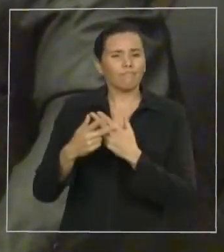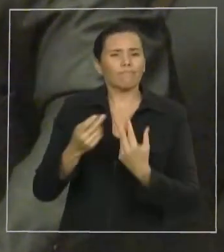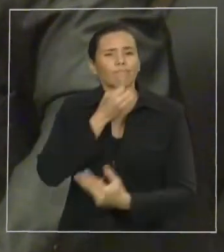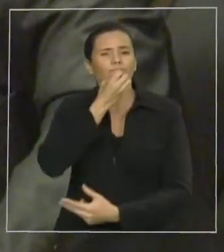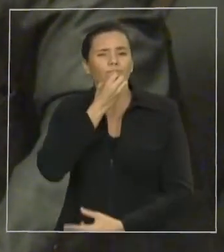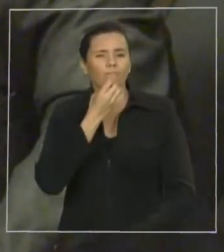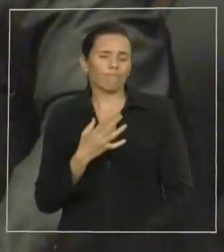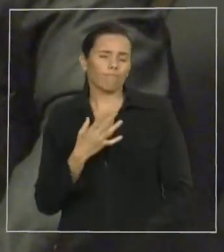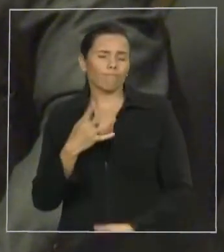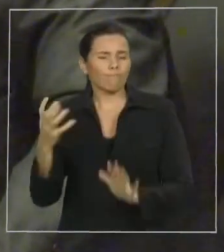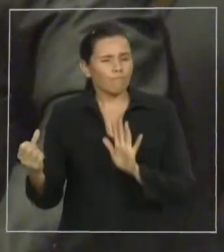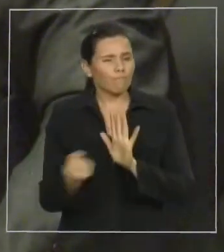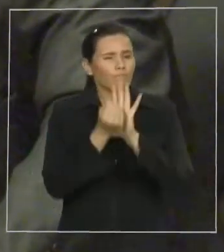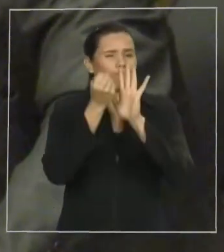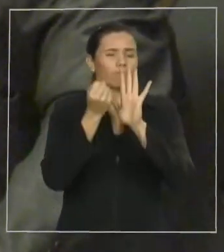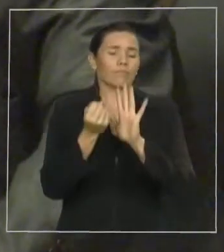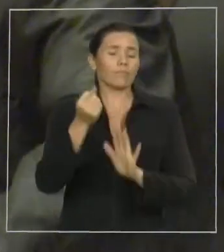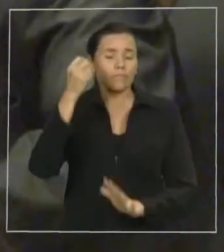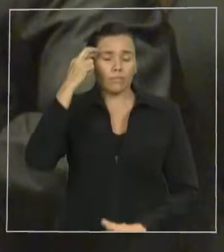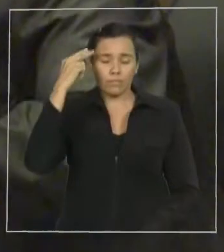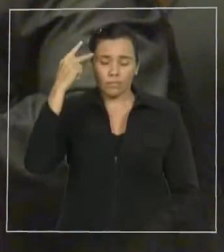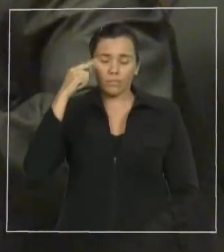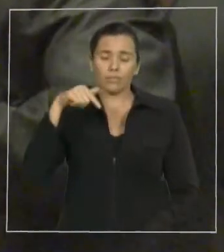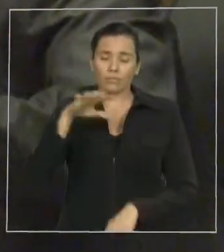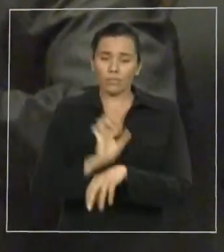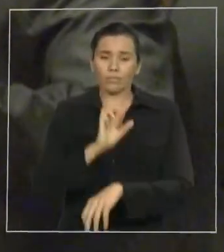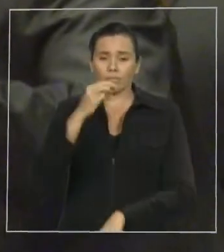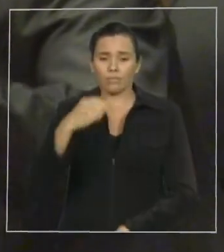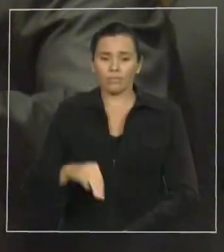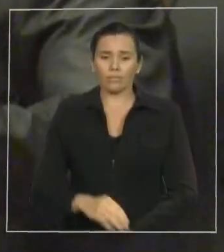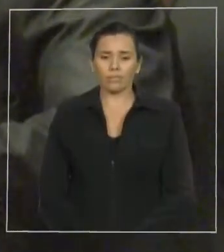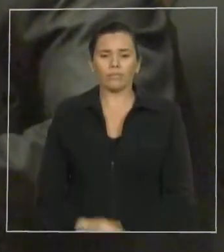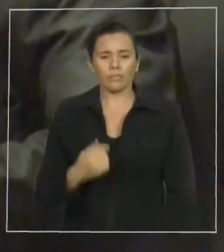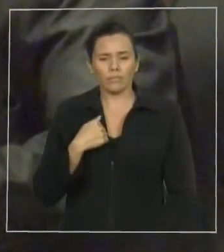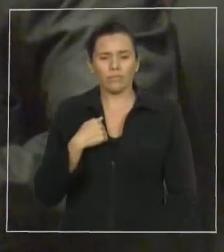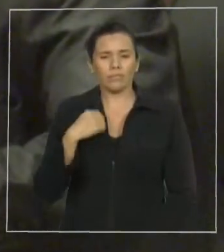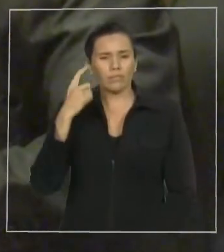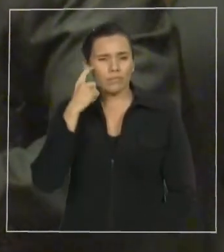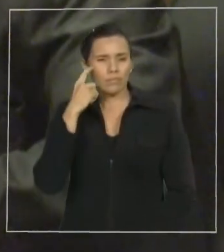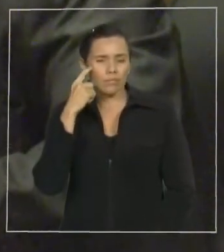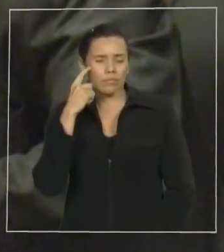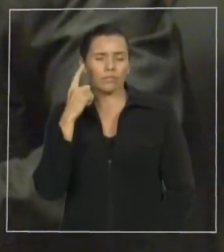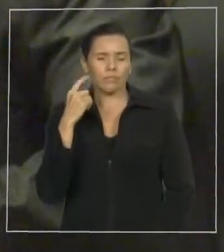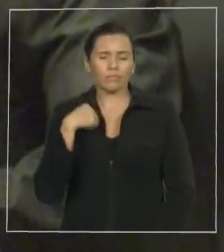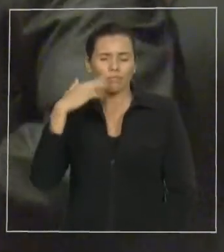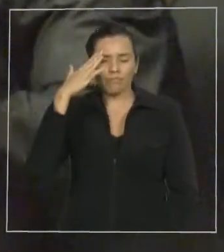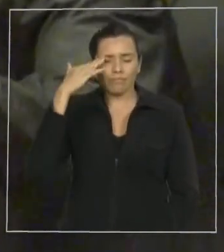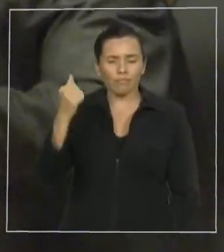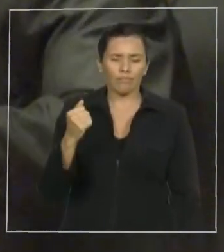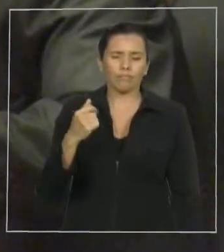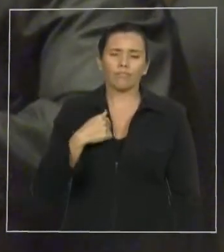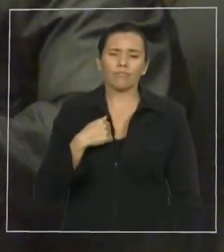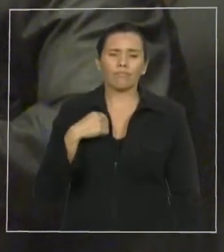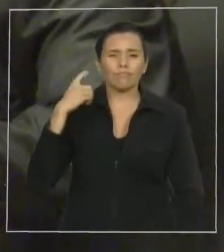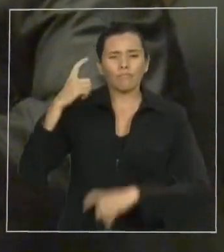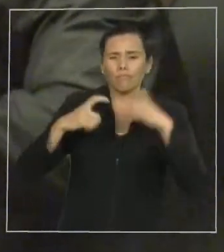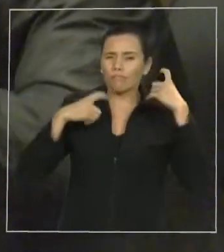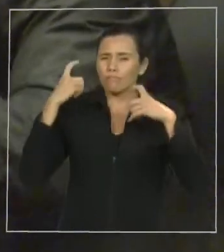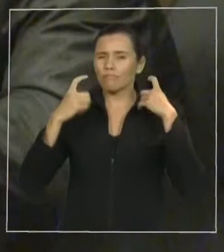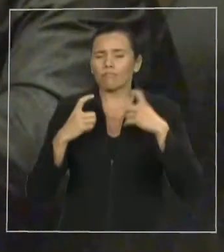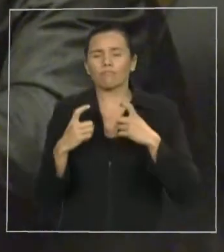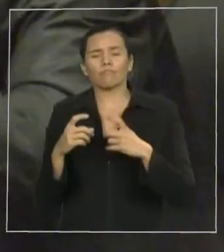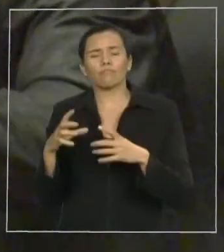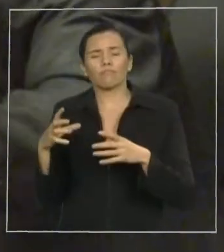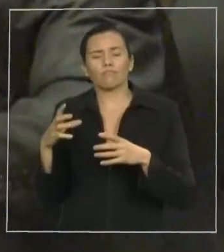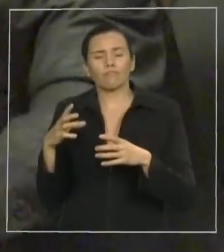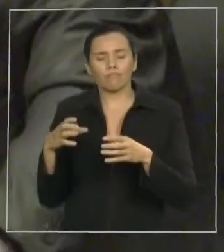confesso a Vossa Excelência que, num primeiro momento, pela questão nacional, eu fiquei preocupado com o PSB com